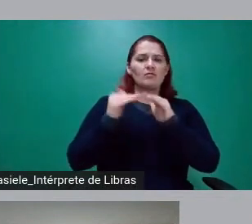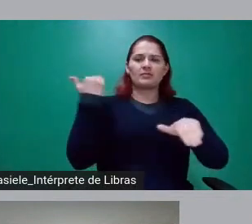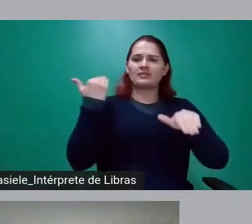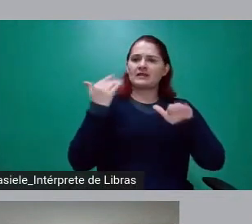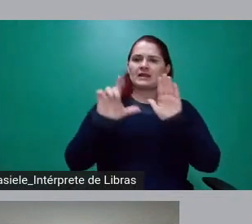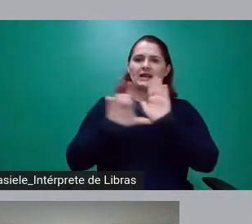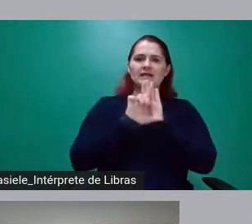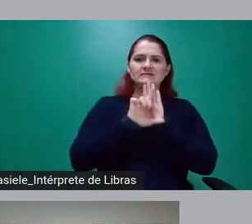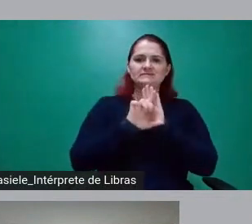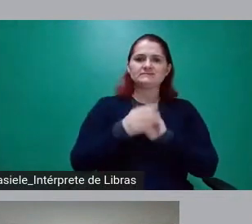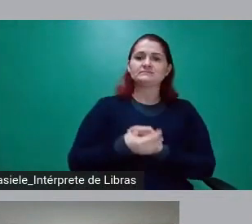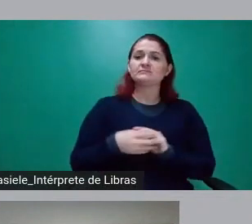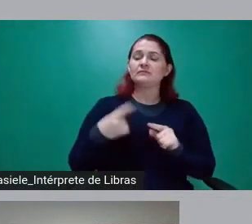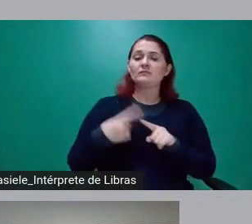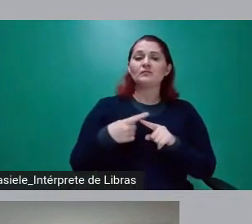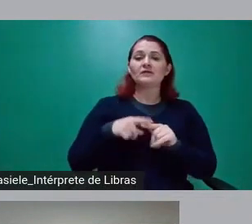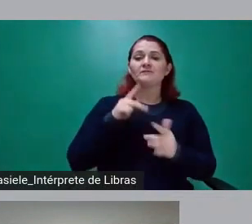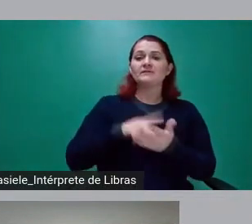Porque ofendem